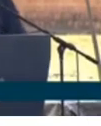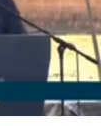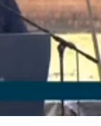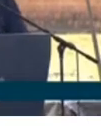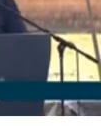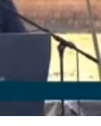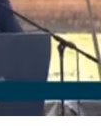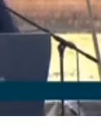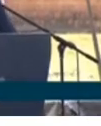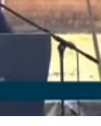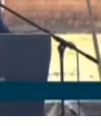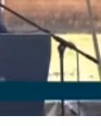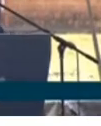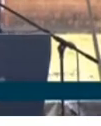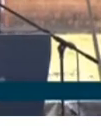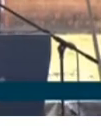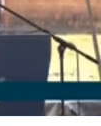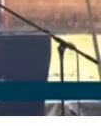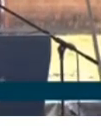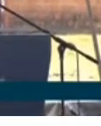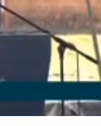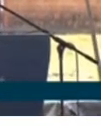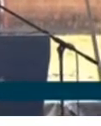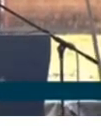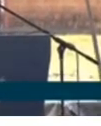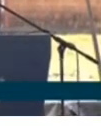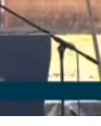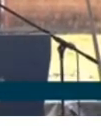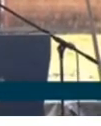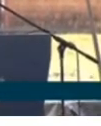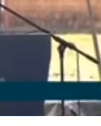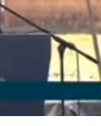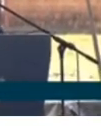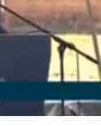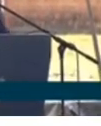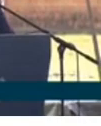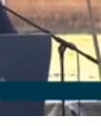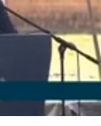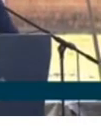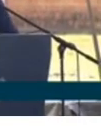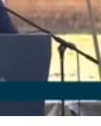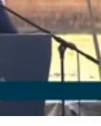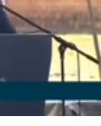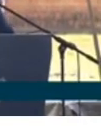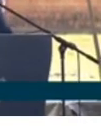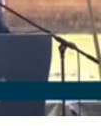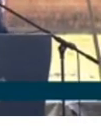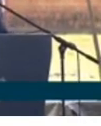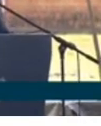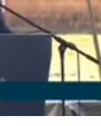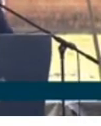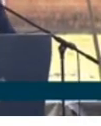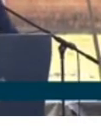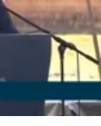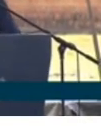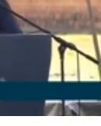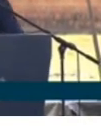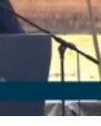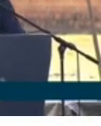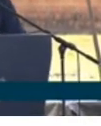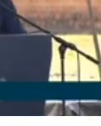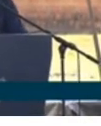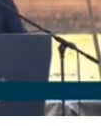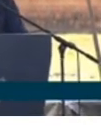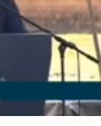teve lockdown, todos trabalharam. E o índice de morte foi o mais baixo de todos, levando-se